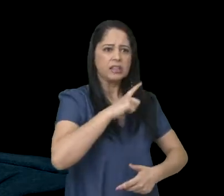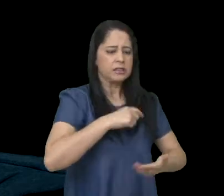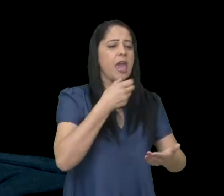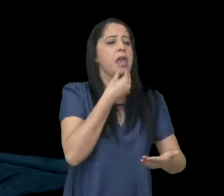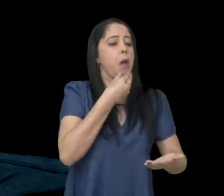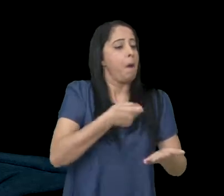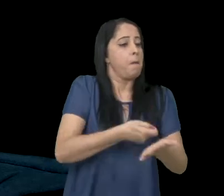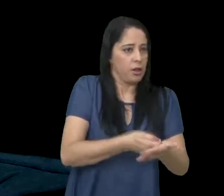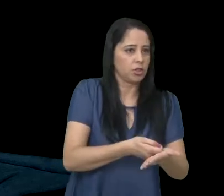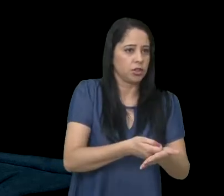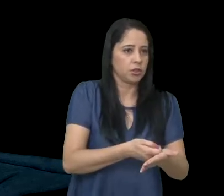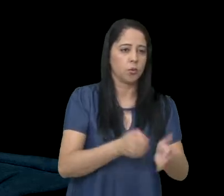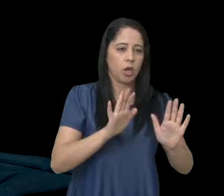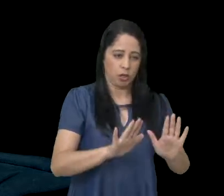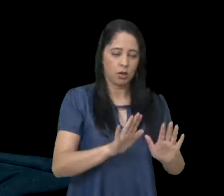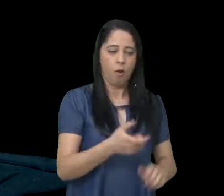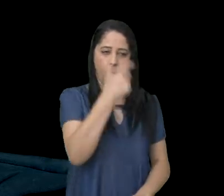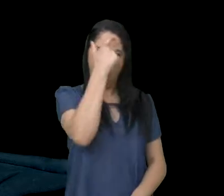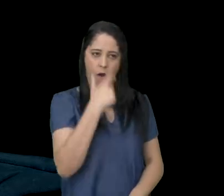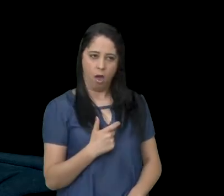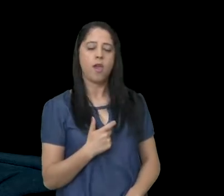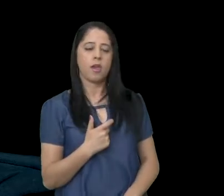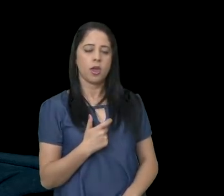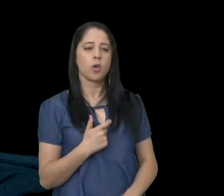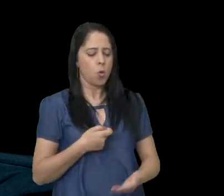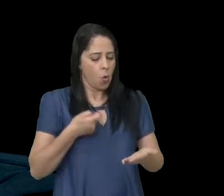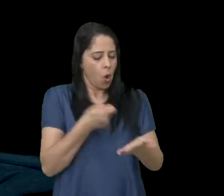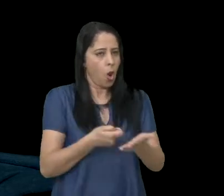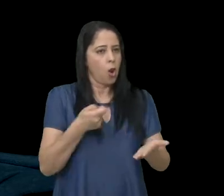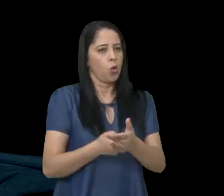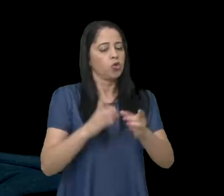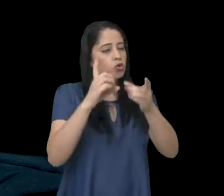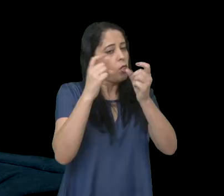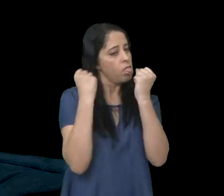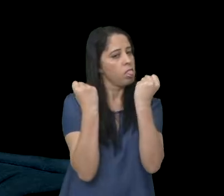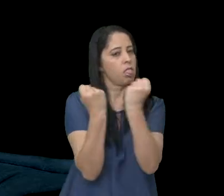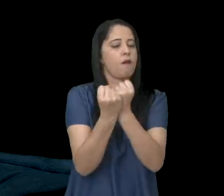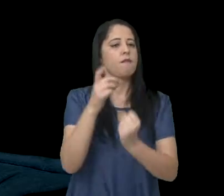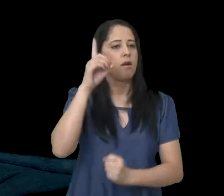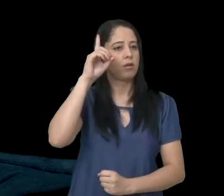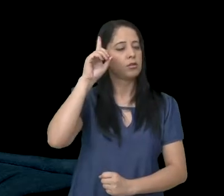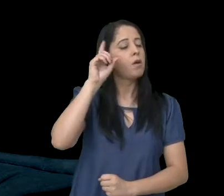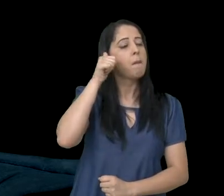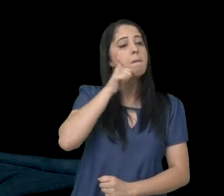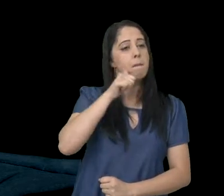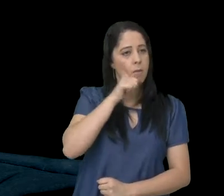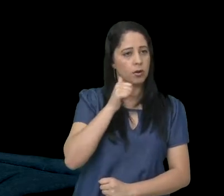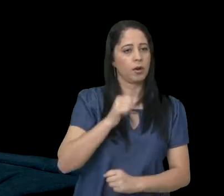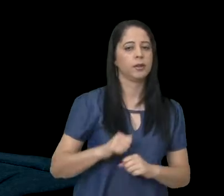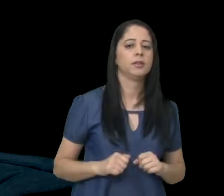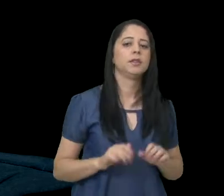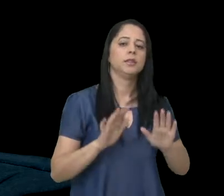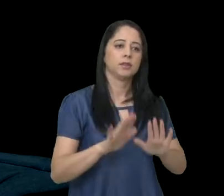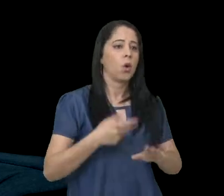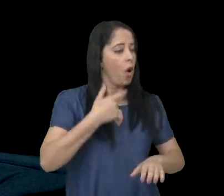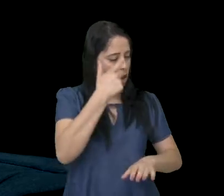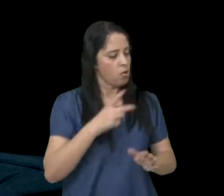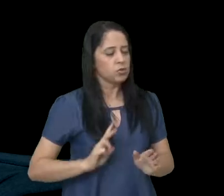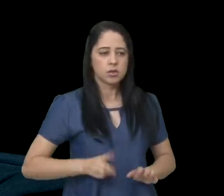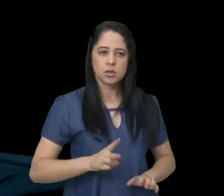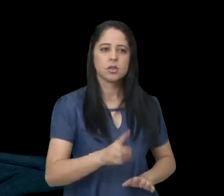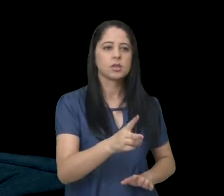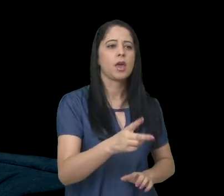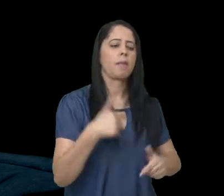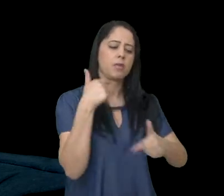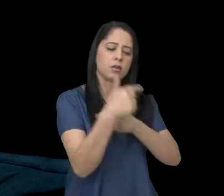das mulheres é uma questão mesmo que eu entendo como uma questão fundamental do meu mandato. Então, sempre eu